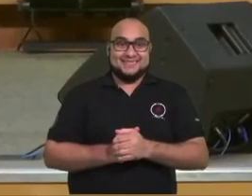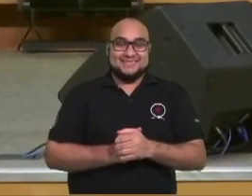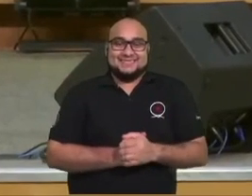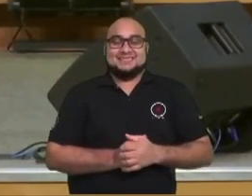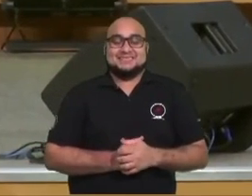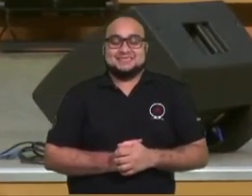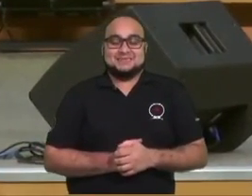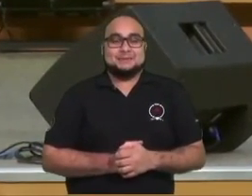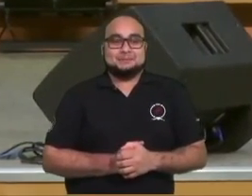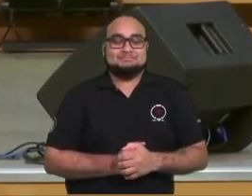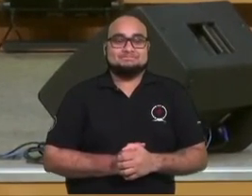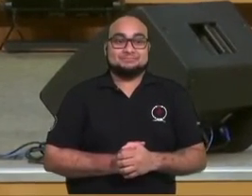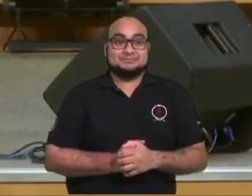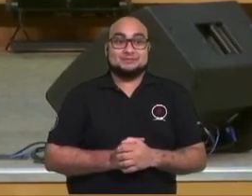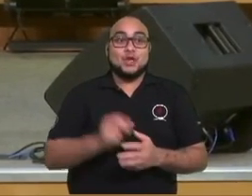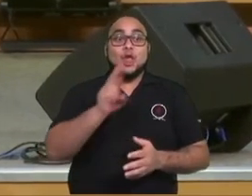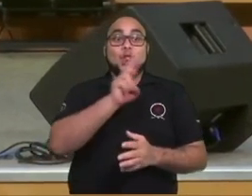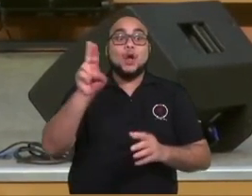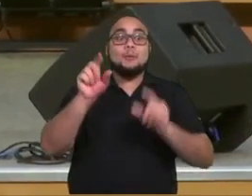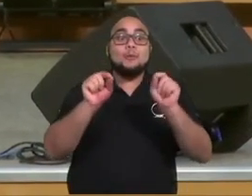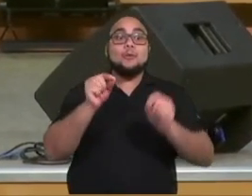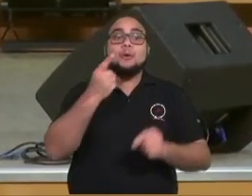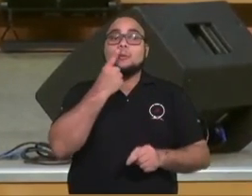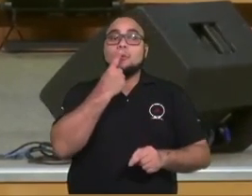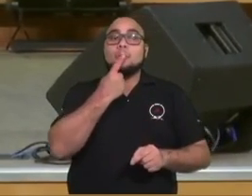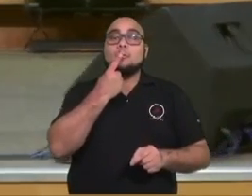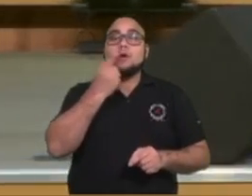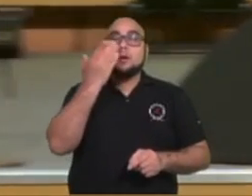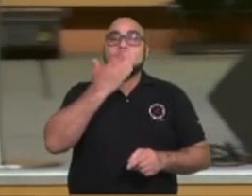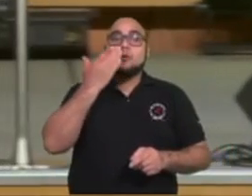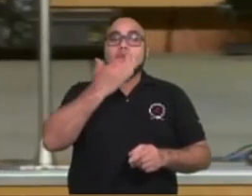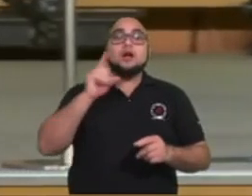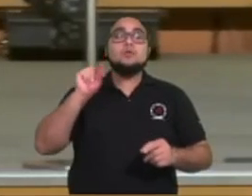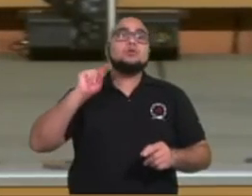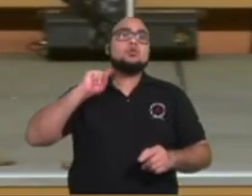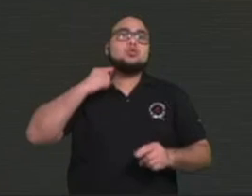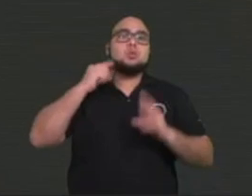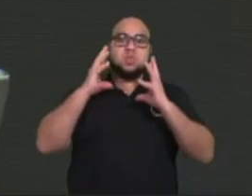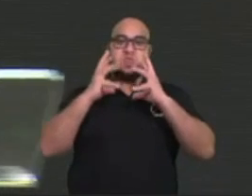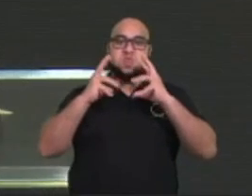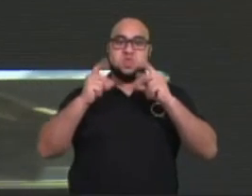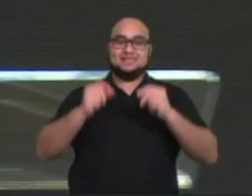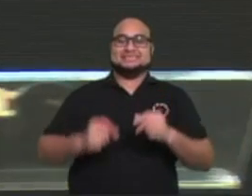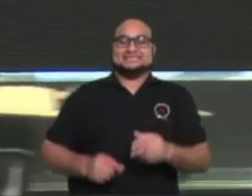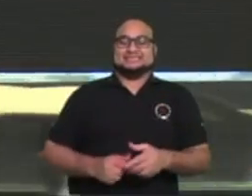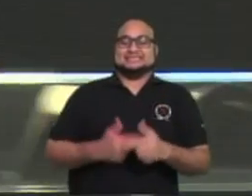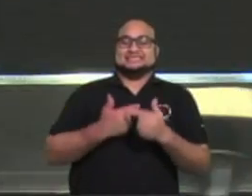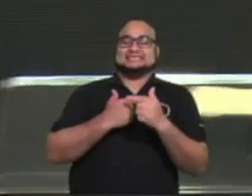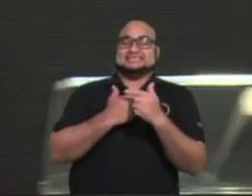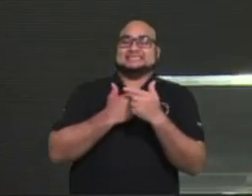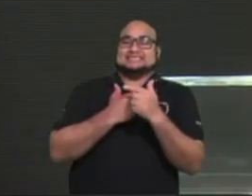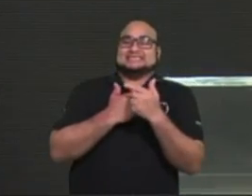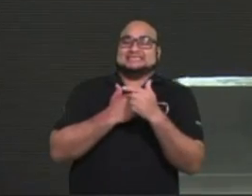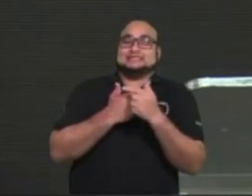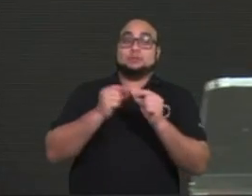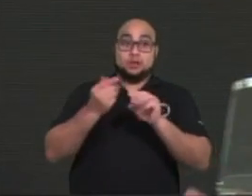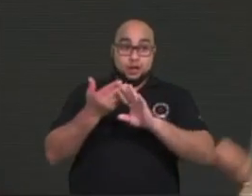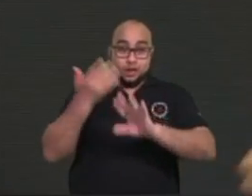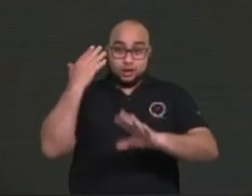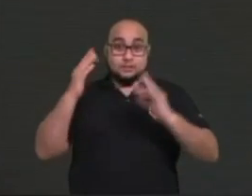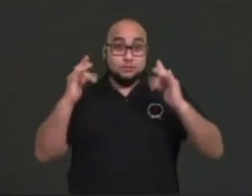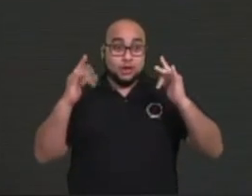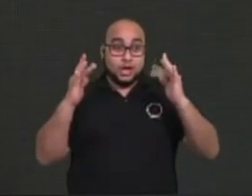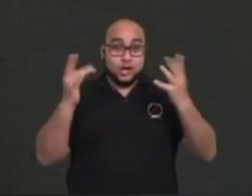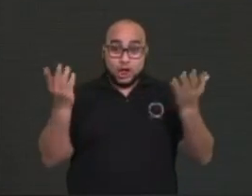sujo o rapaz um dia deixa eu tava namorando hoje eu já sou avô